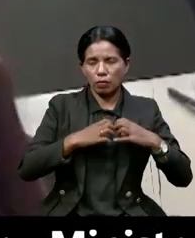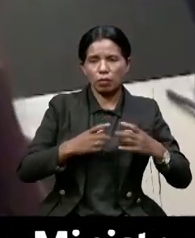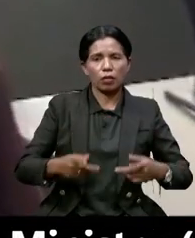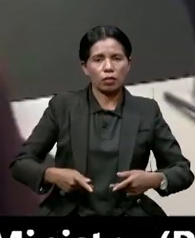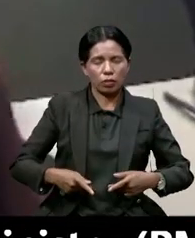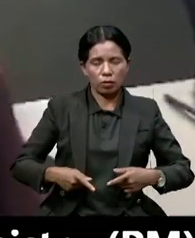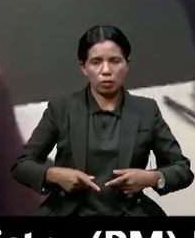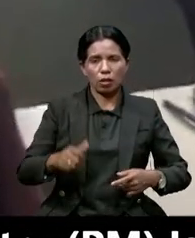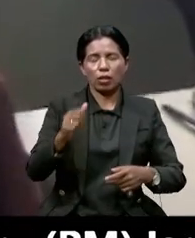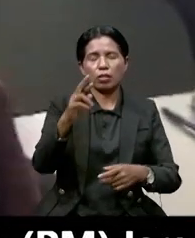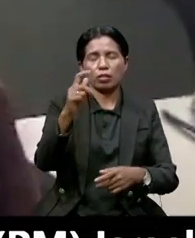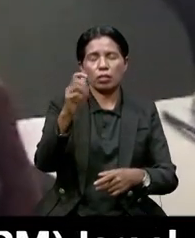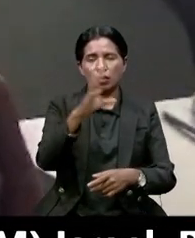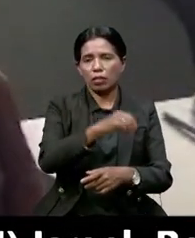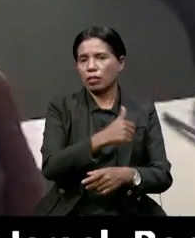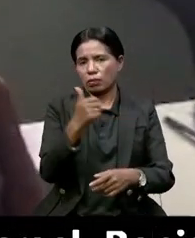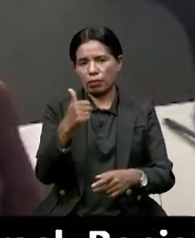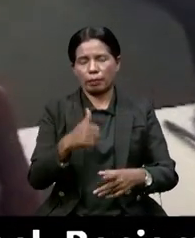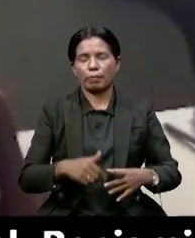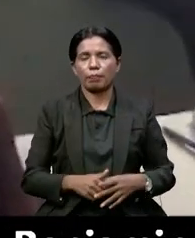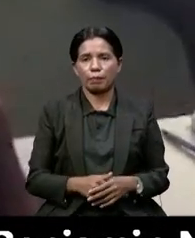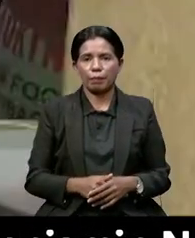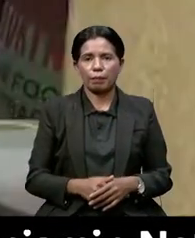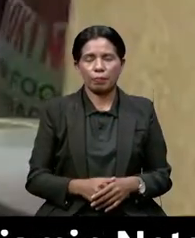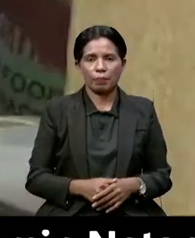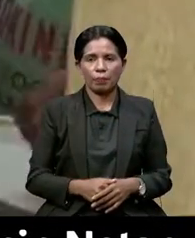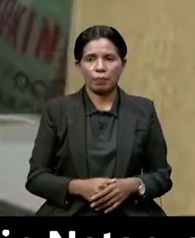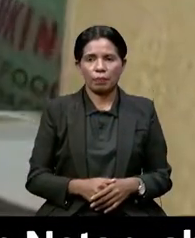estômago, artrite no selutan. Feliciano Venâncio Belo, GMN.